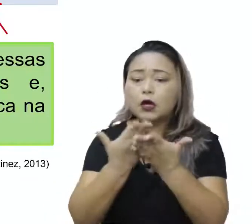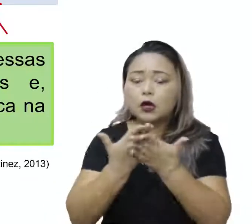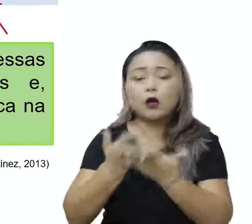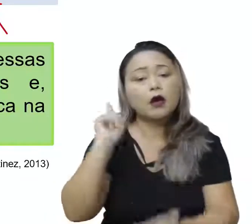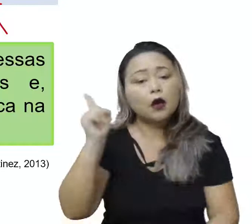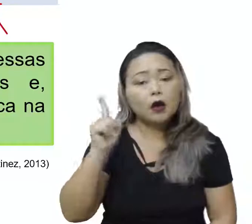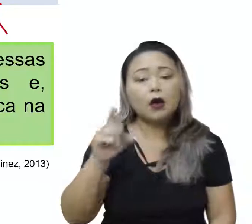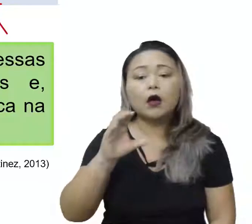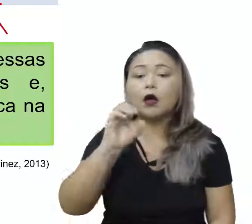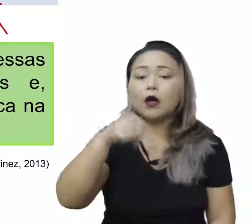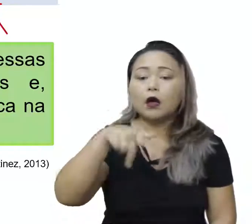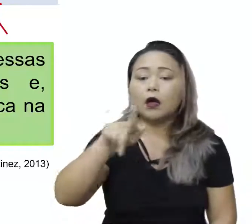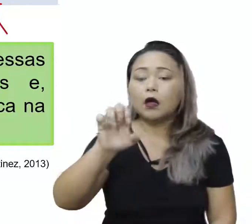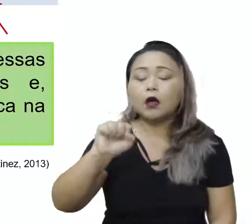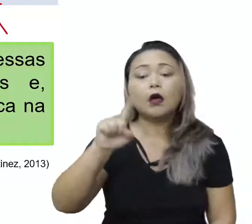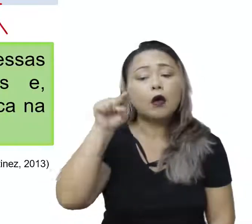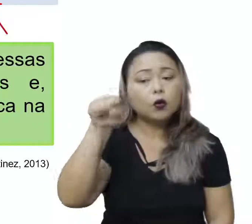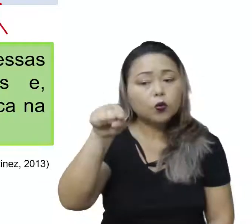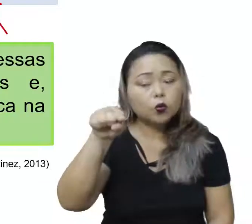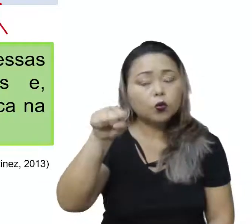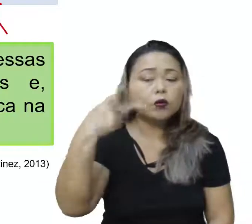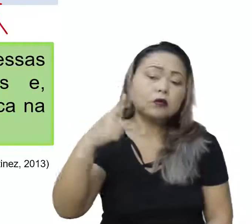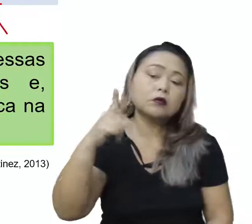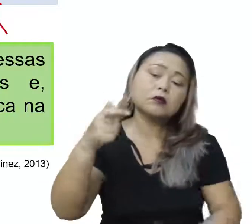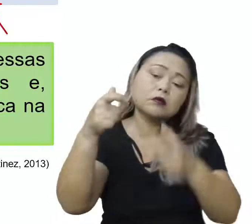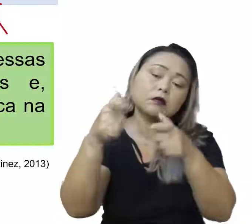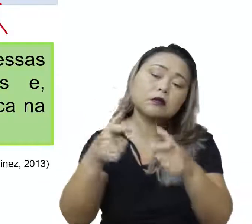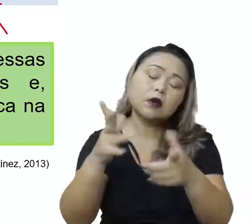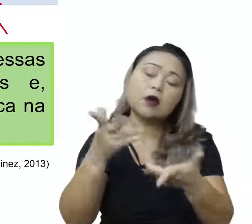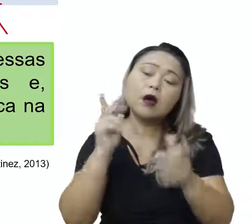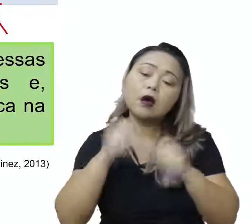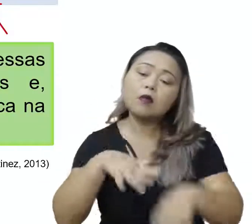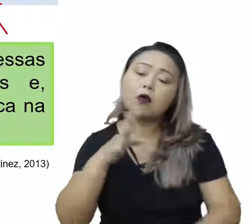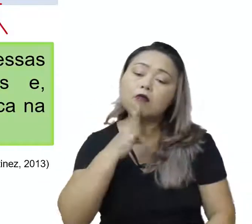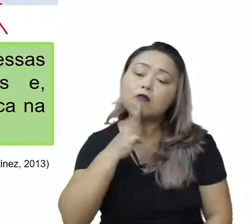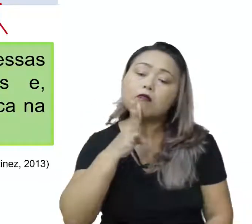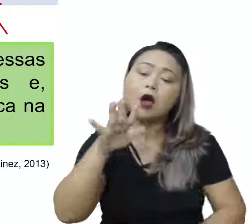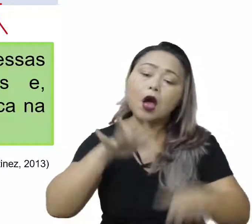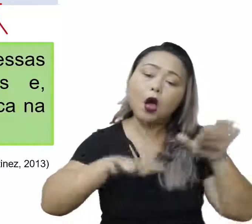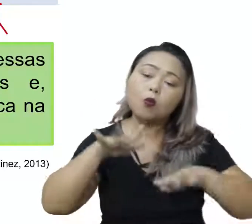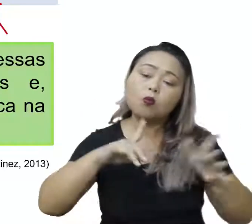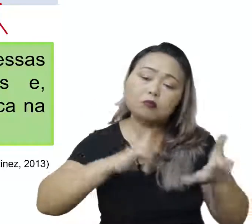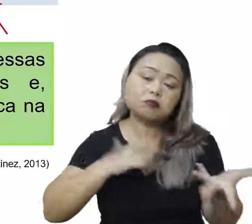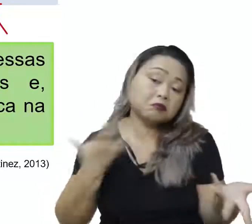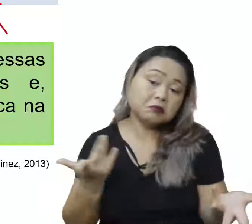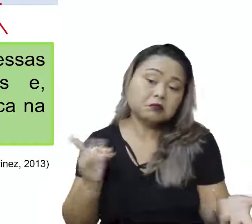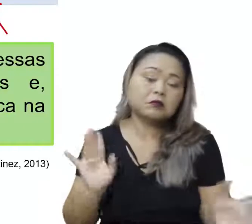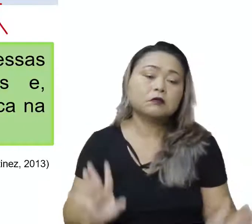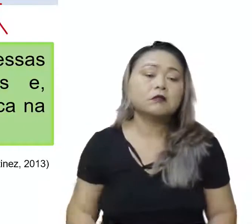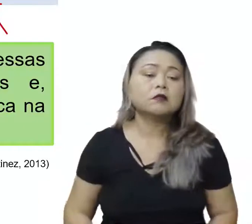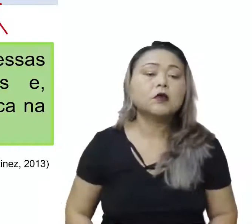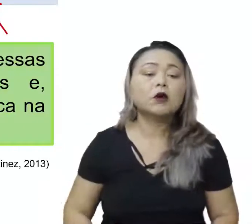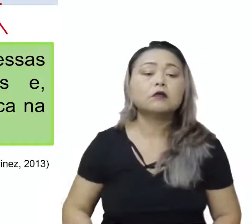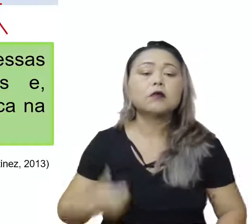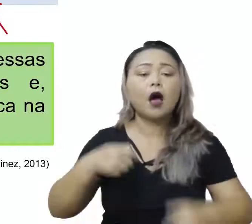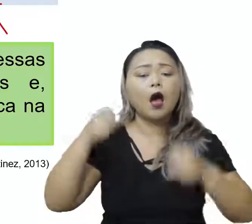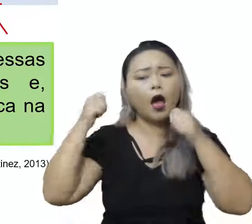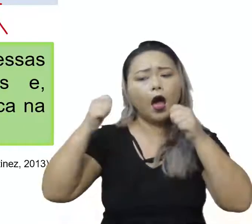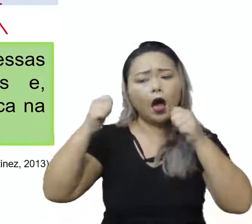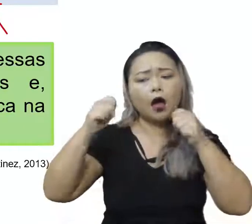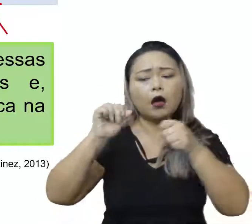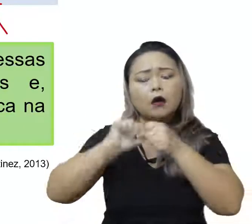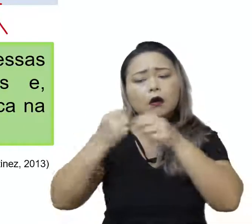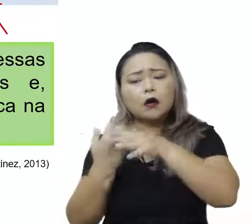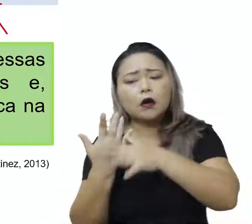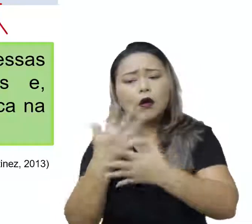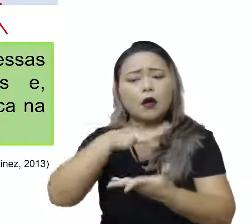São as ONGs. Você aí na sua localidade pode até conhecer alguma. As campanhas ecológicas promovidas